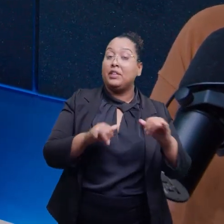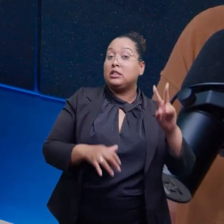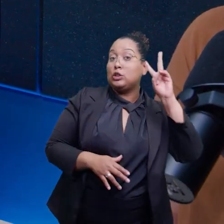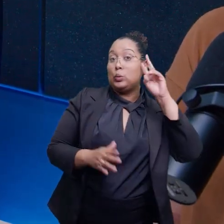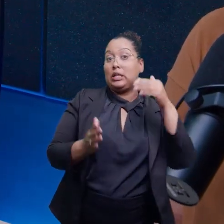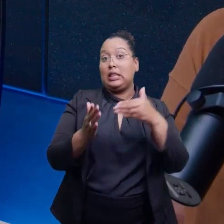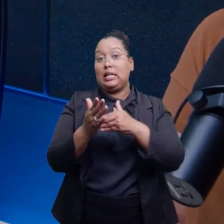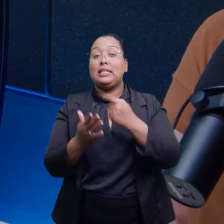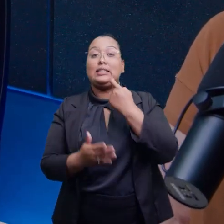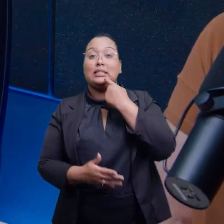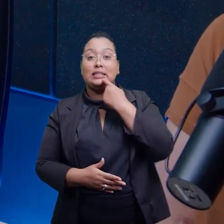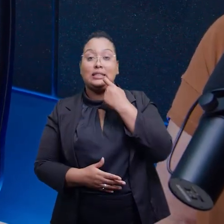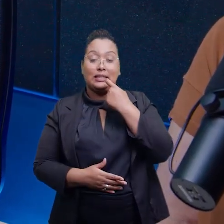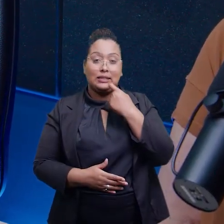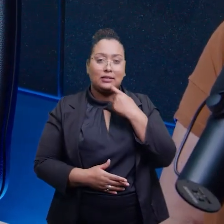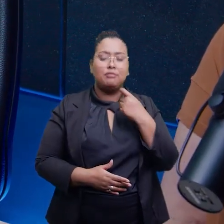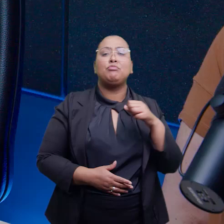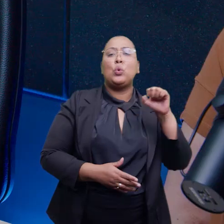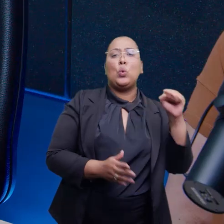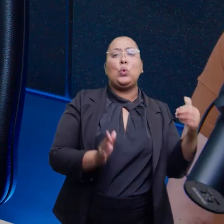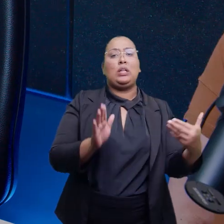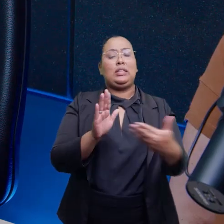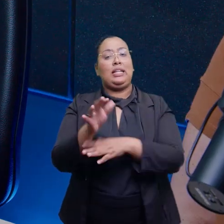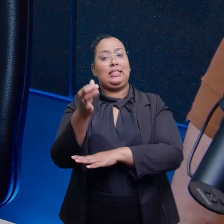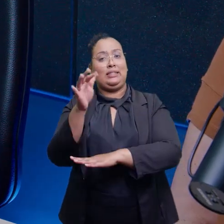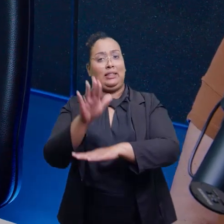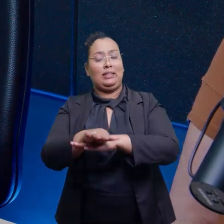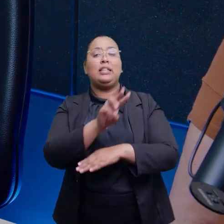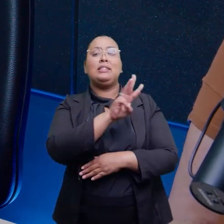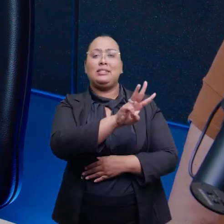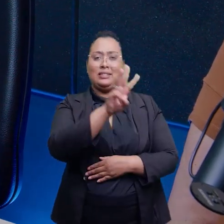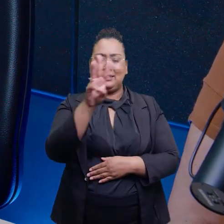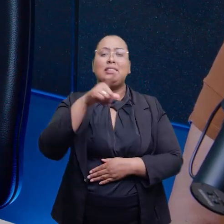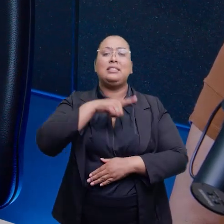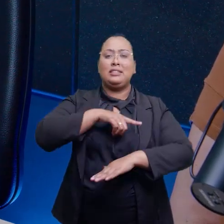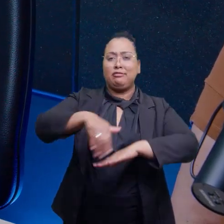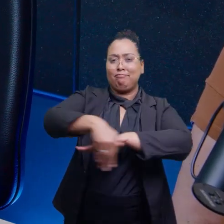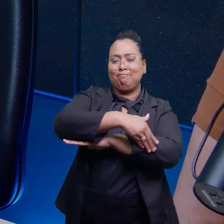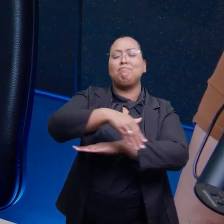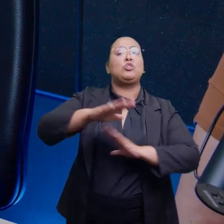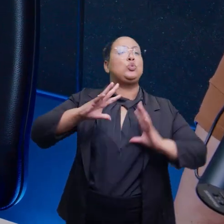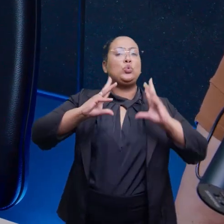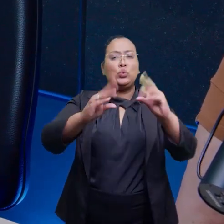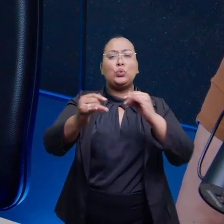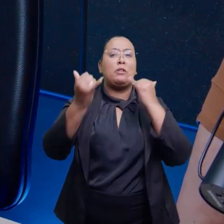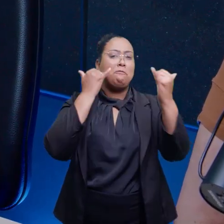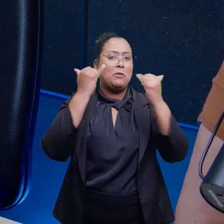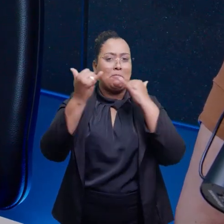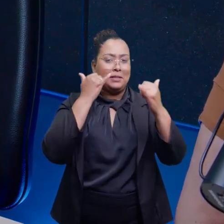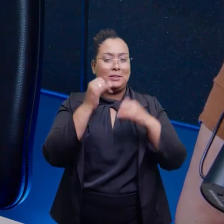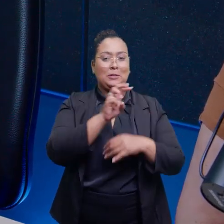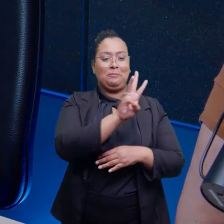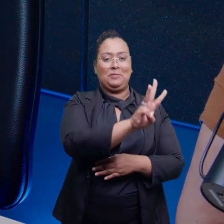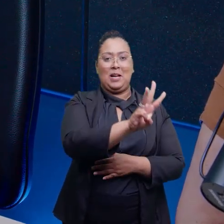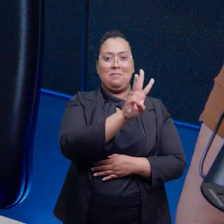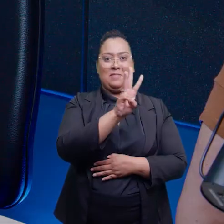segunda a sexta-feira, das 8 às 18 horas. E no nosso site você encontra os endereços e telefones